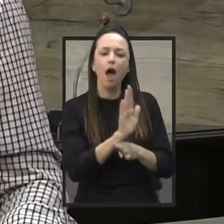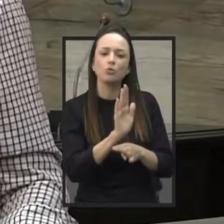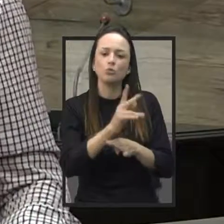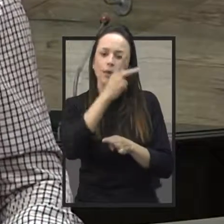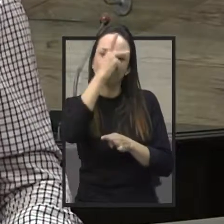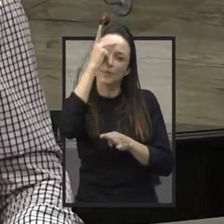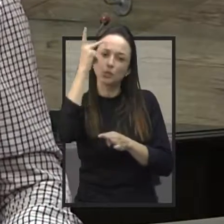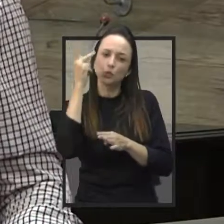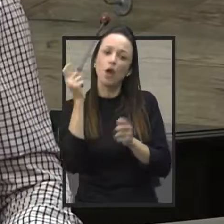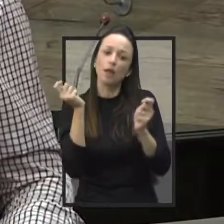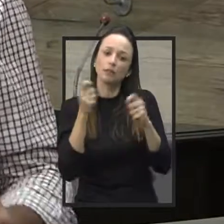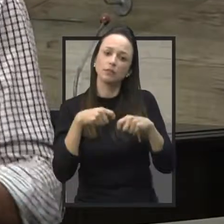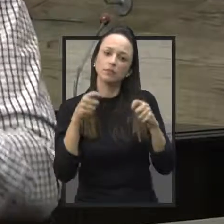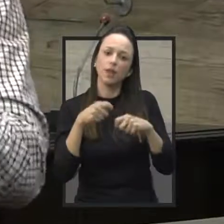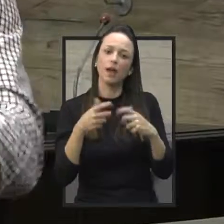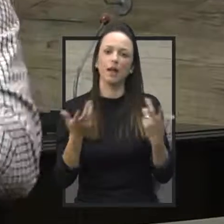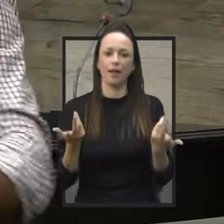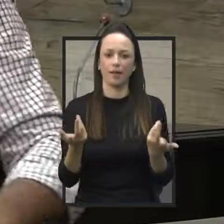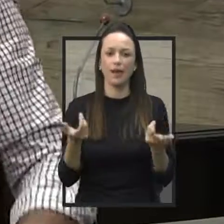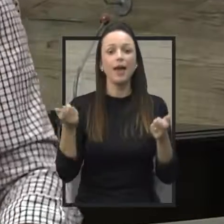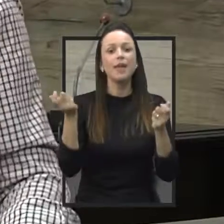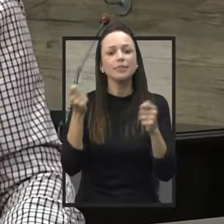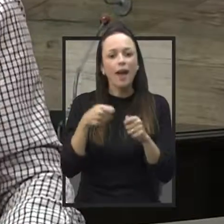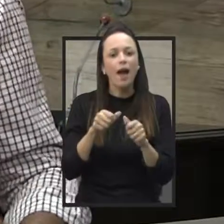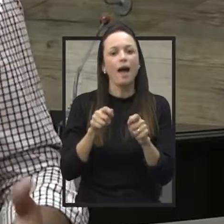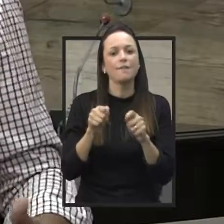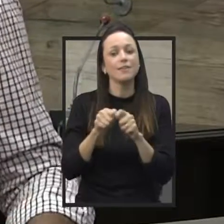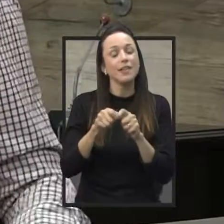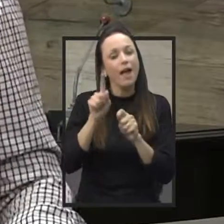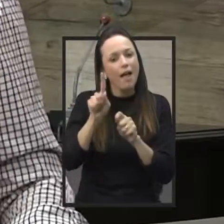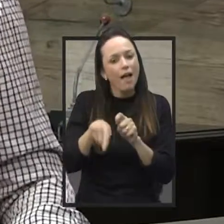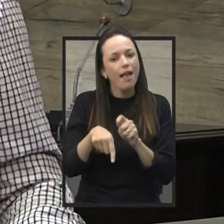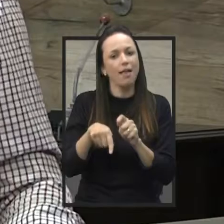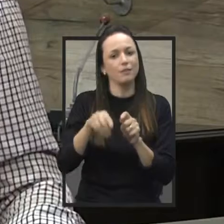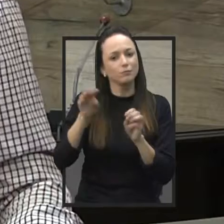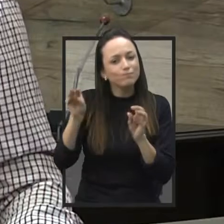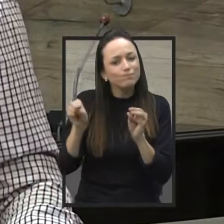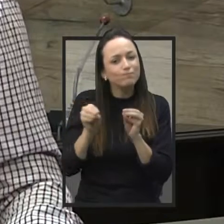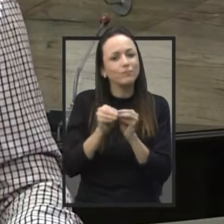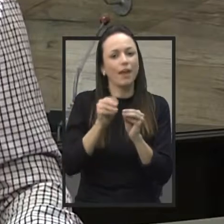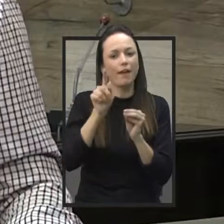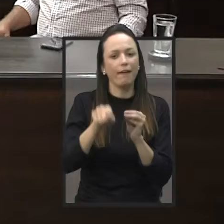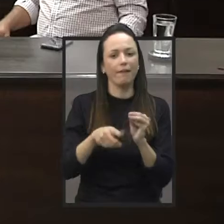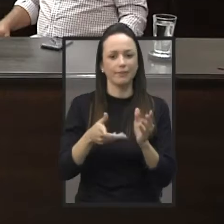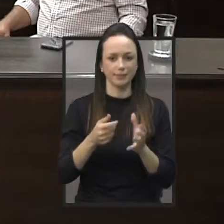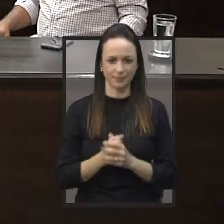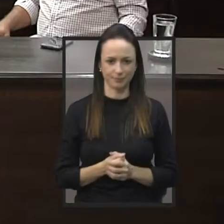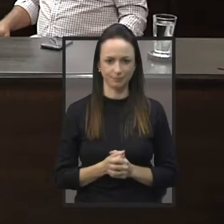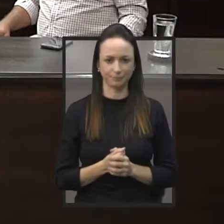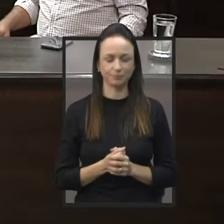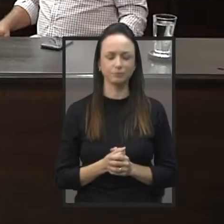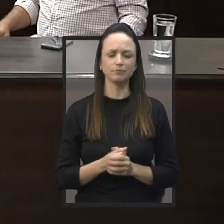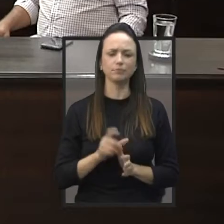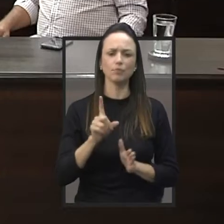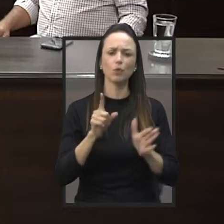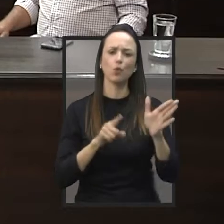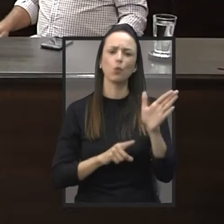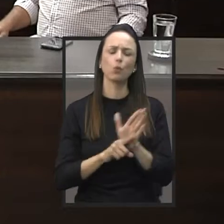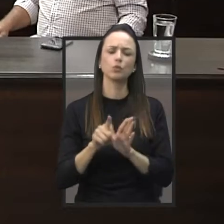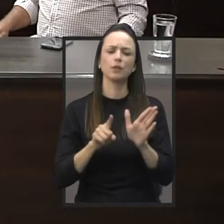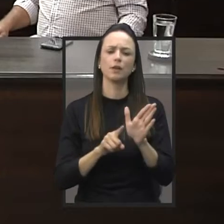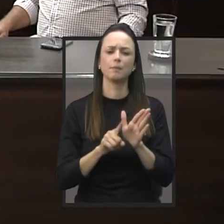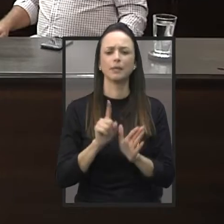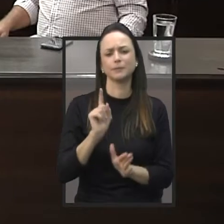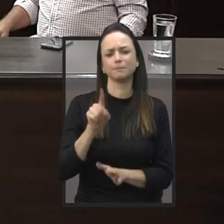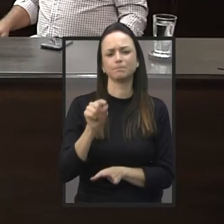agregada a esse tipo de procedimento, entendeu? É muita coisa que pode ser agregada nisso. Um questionamento que surgiu